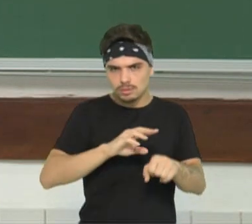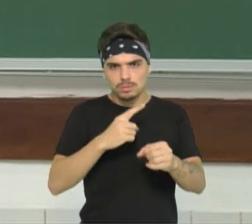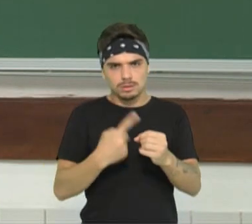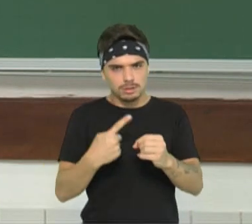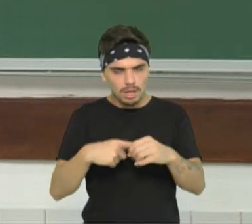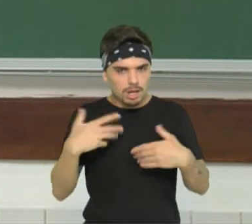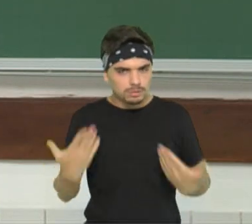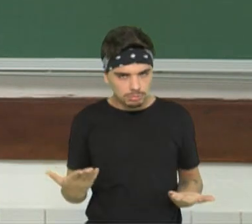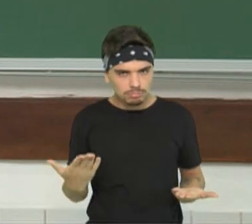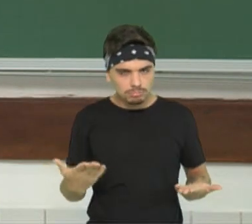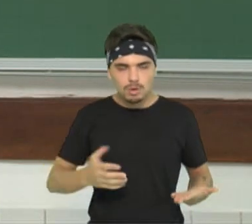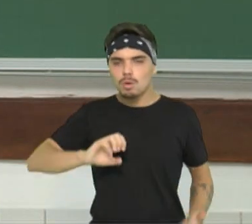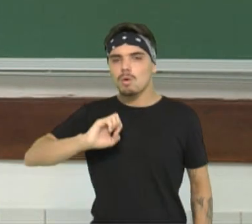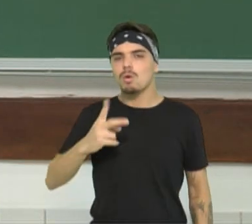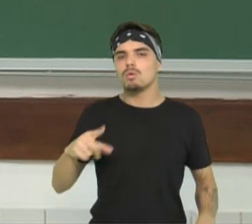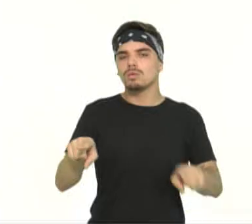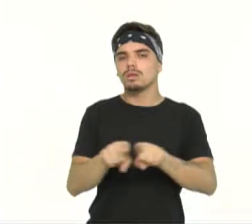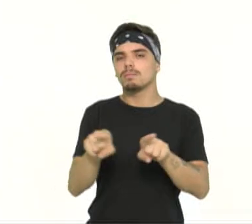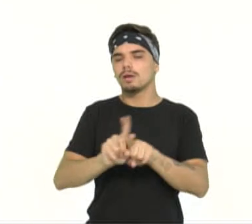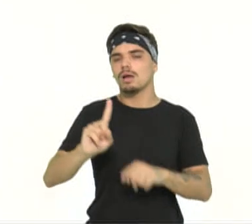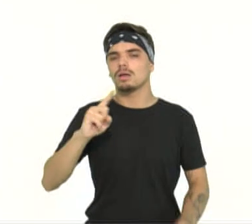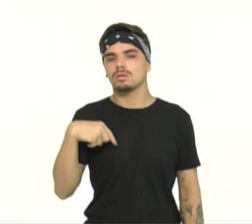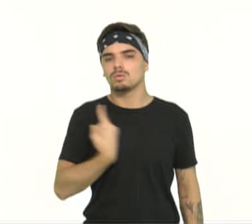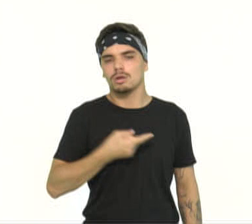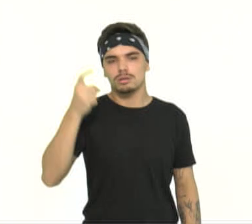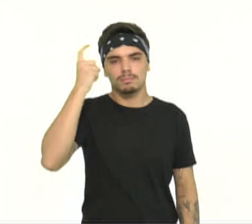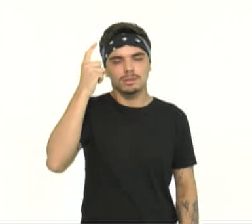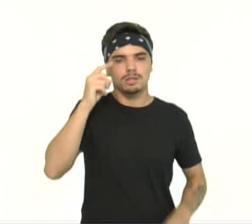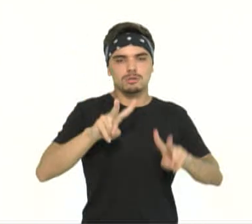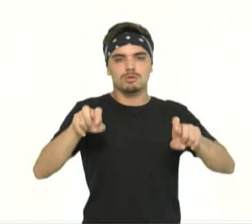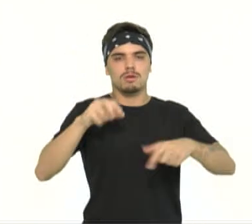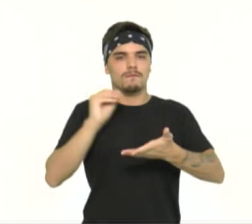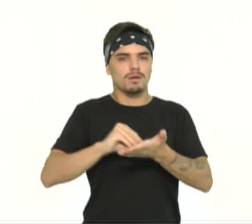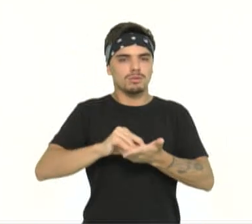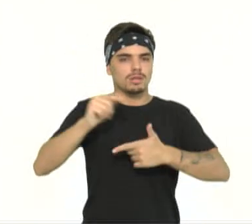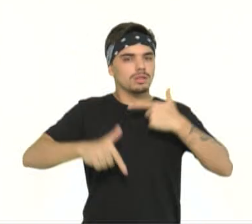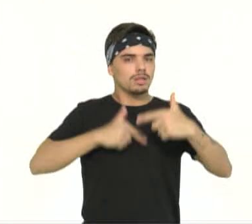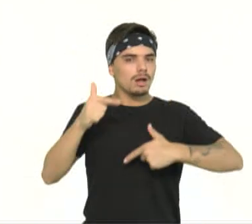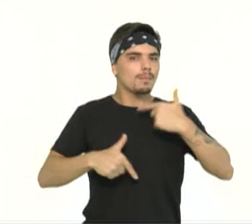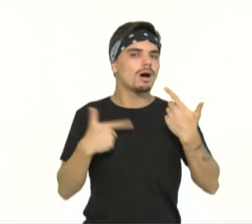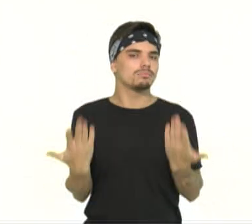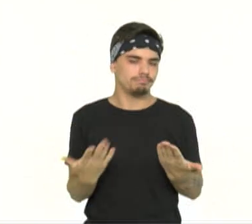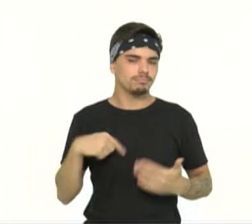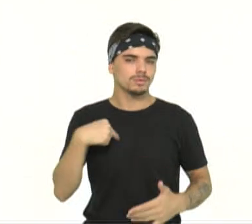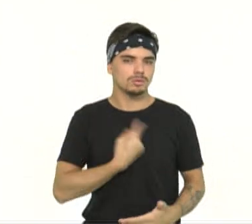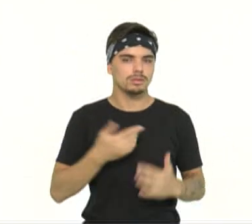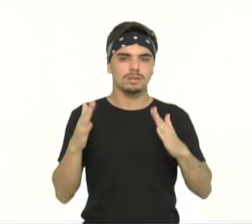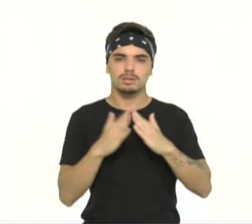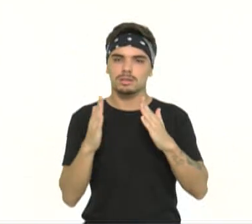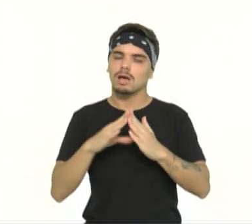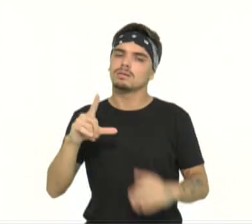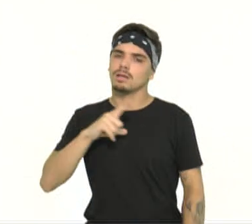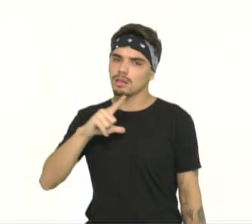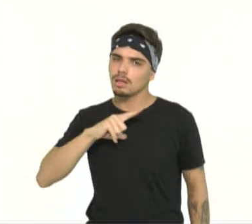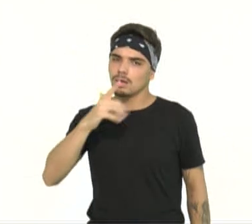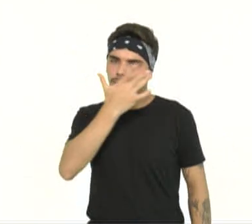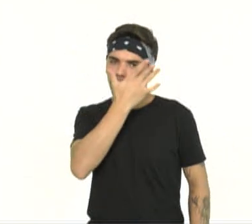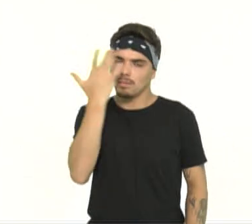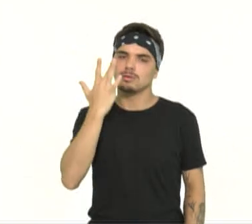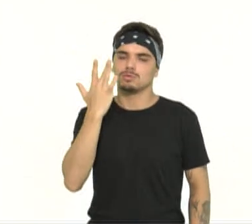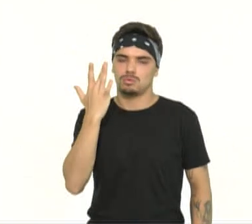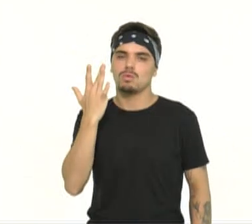município? Ou ainda a gente pode pensar o desemprego. Será que nas nossas casas existem